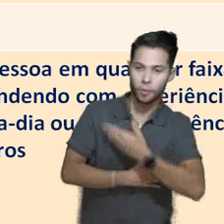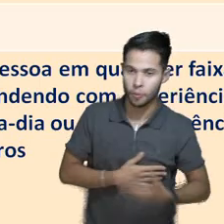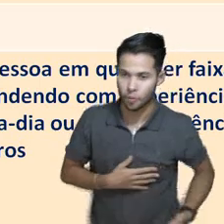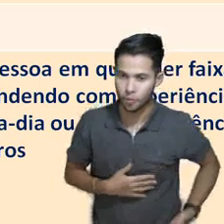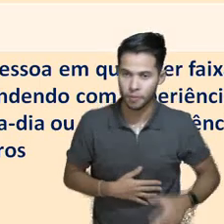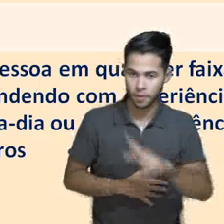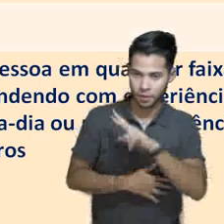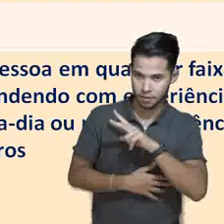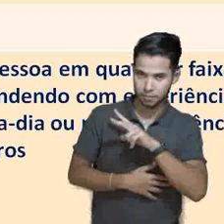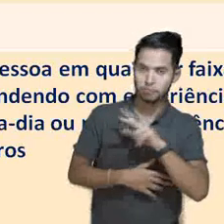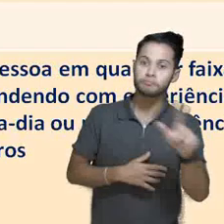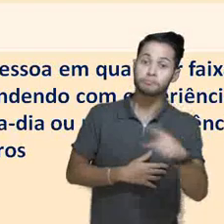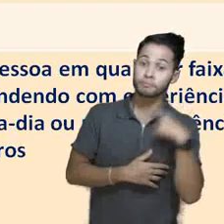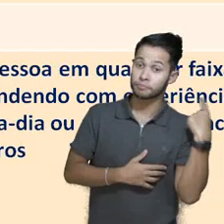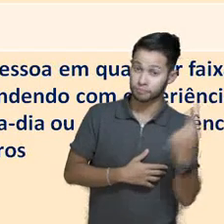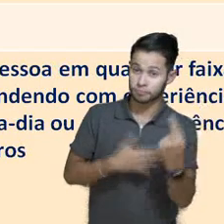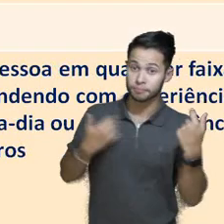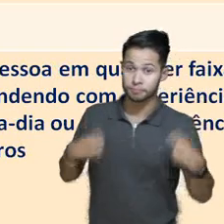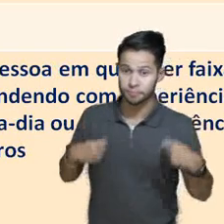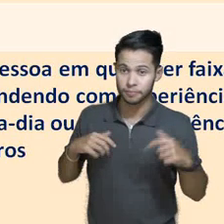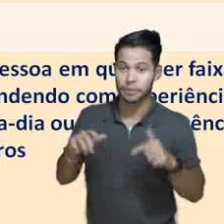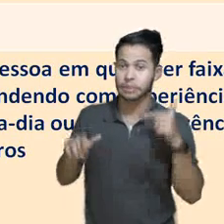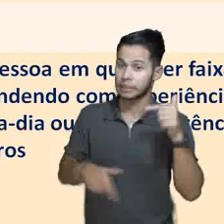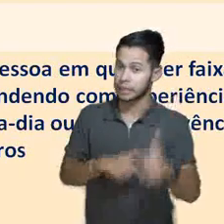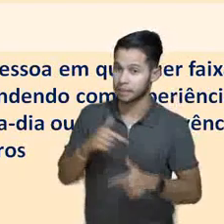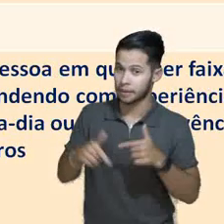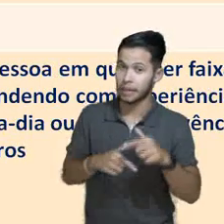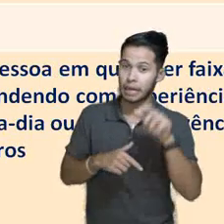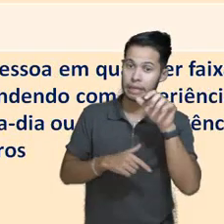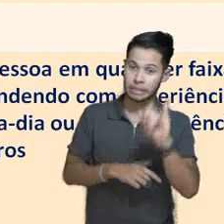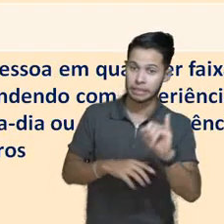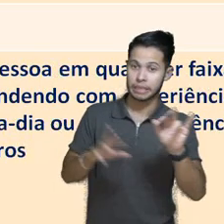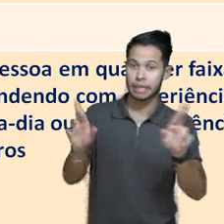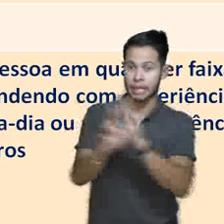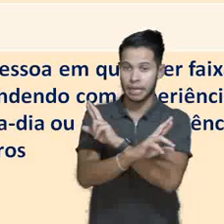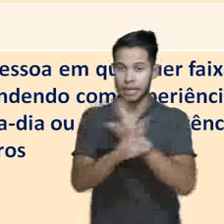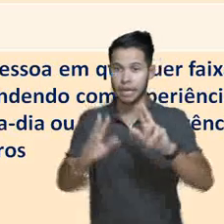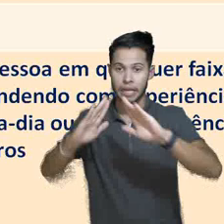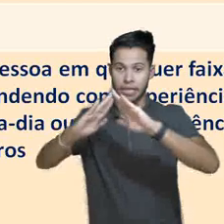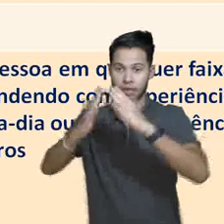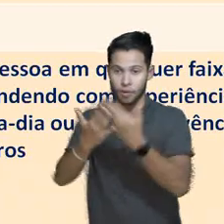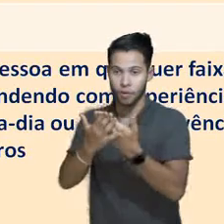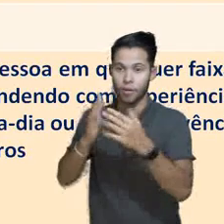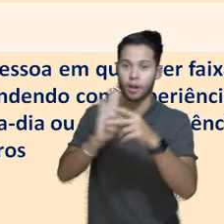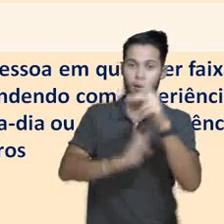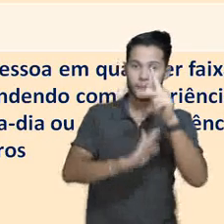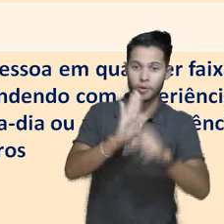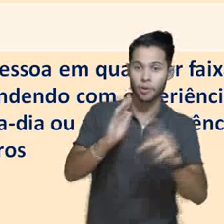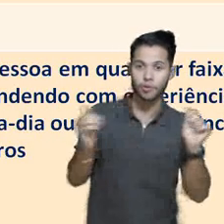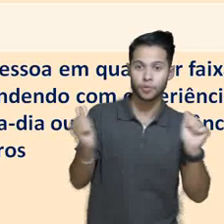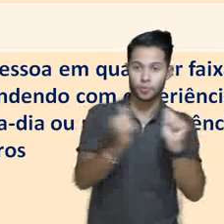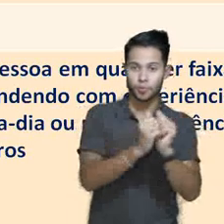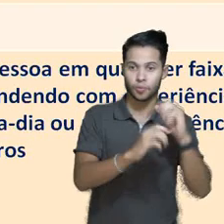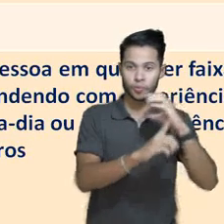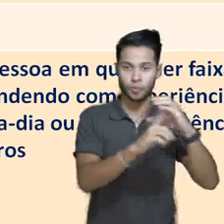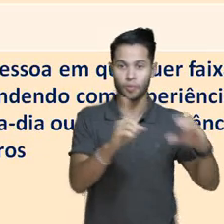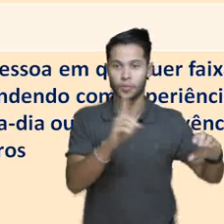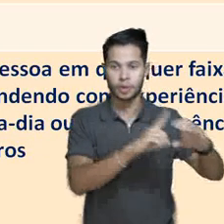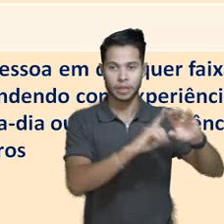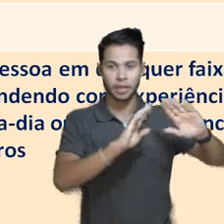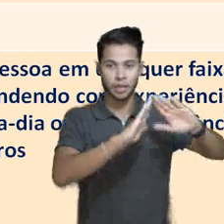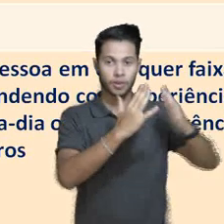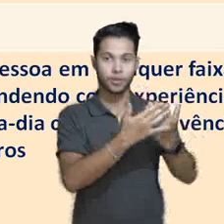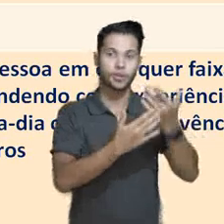nós vamos ter que trabalhar se é mediante via escola projetos junto à comunidade escolar é outra